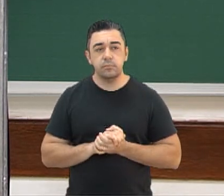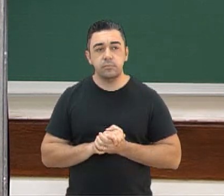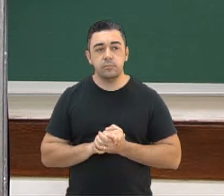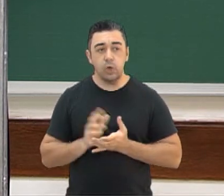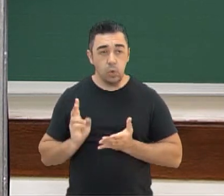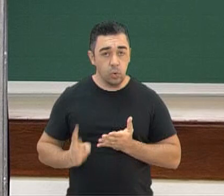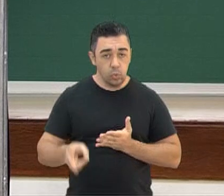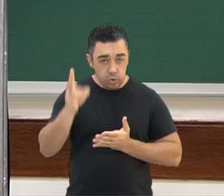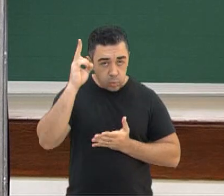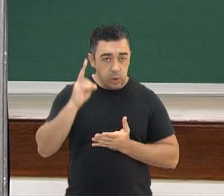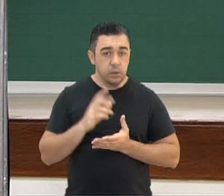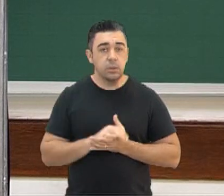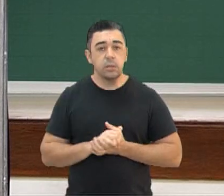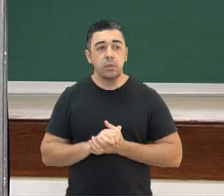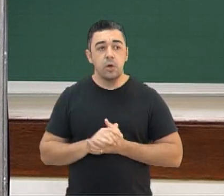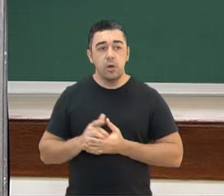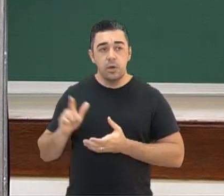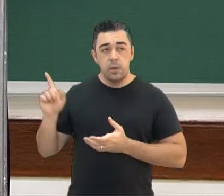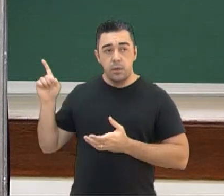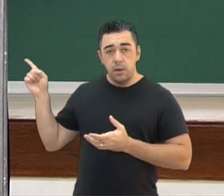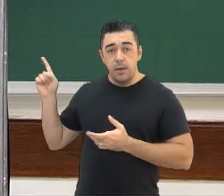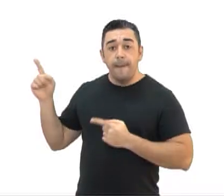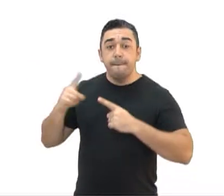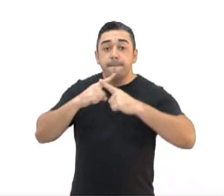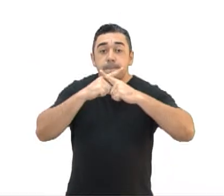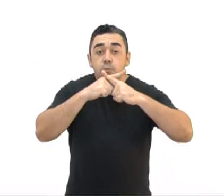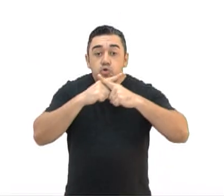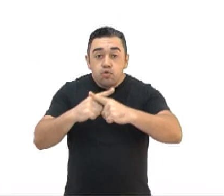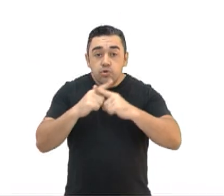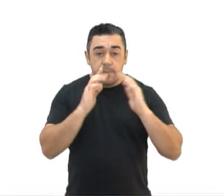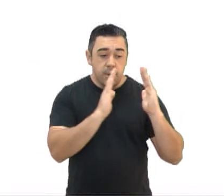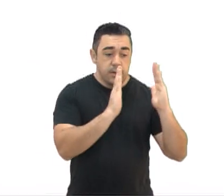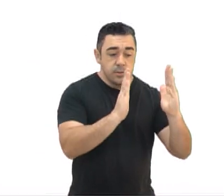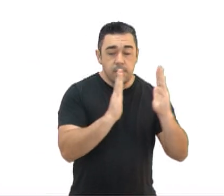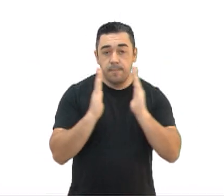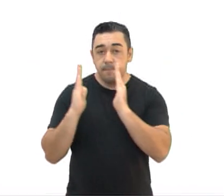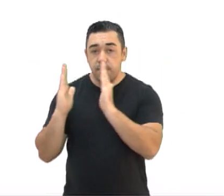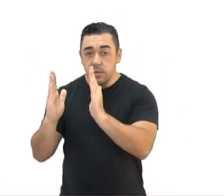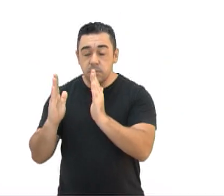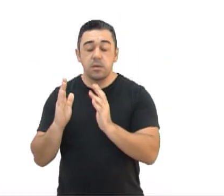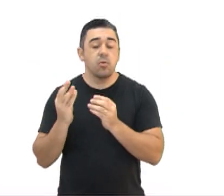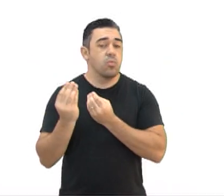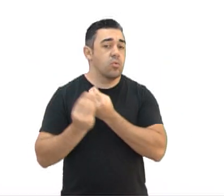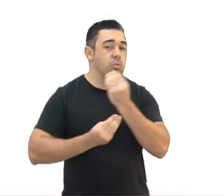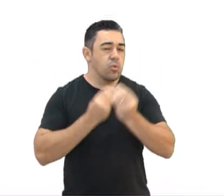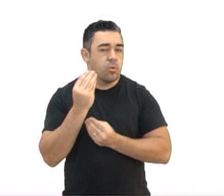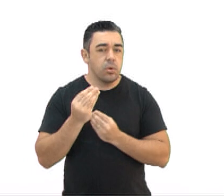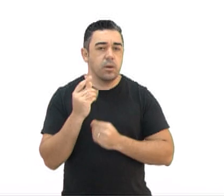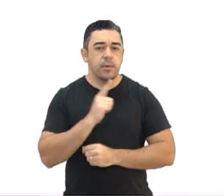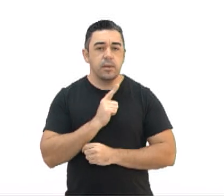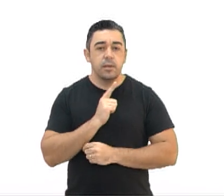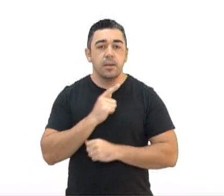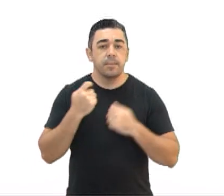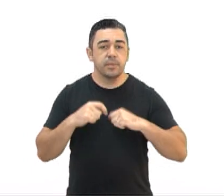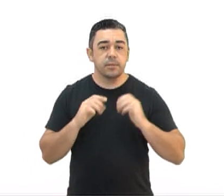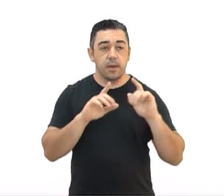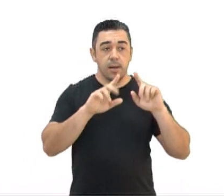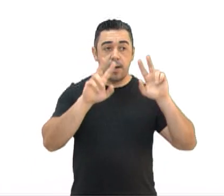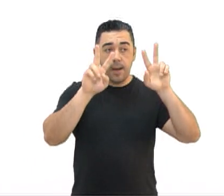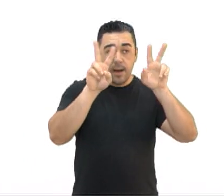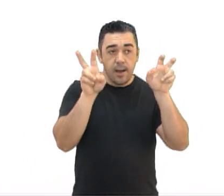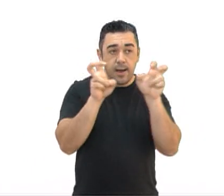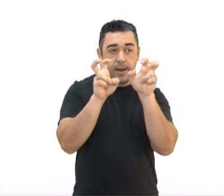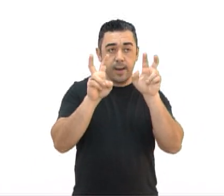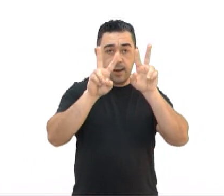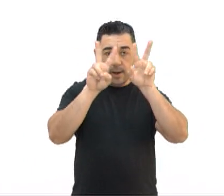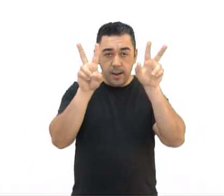Dando continuidade aqui na multiplicação de matrizes. Na multiplicação de matrizes, a professora colocou entre aspas aqui, porque